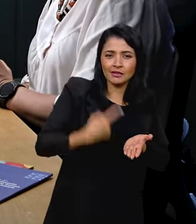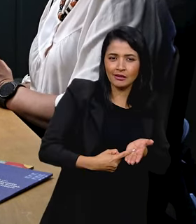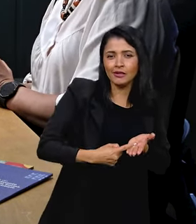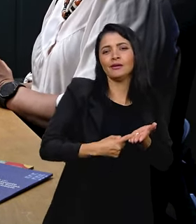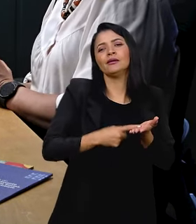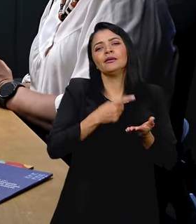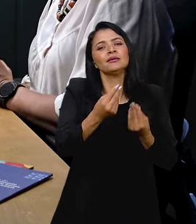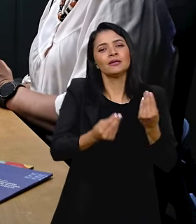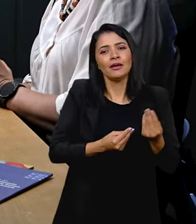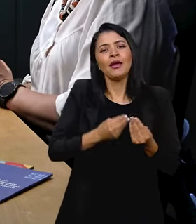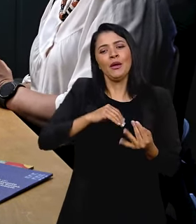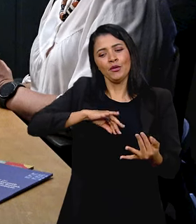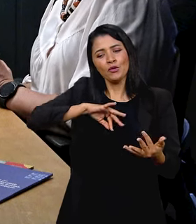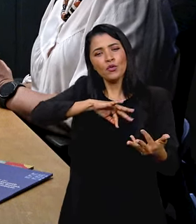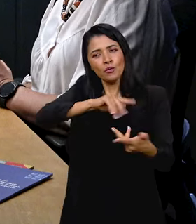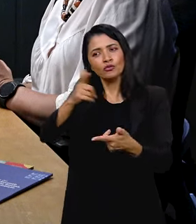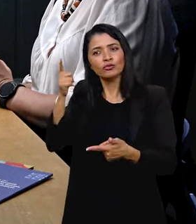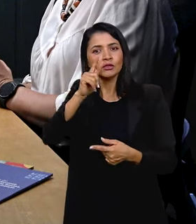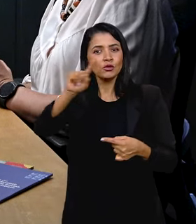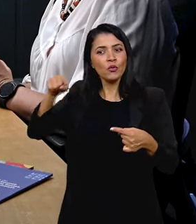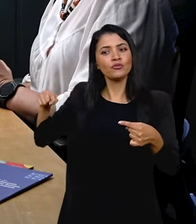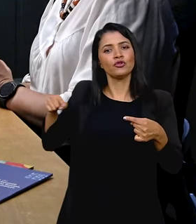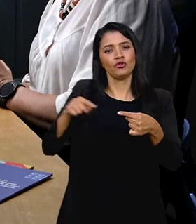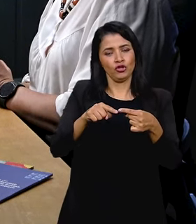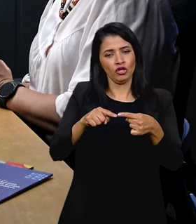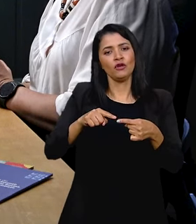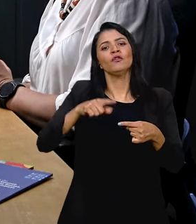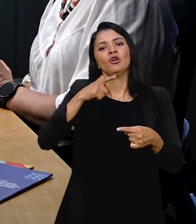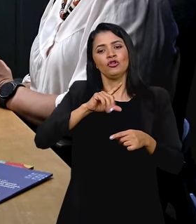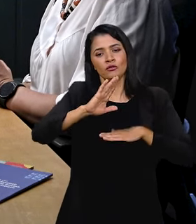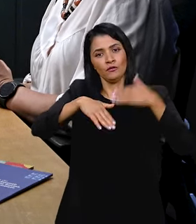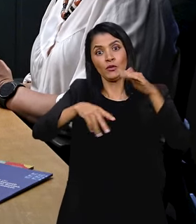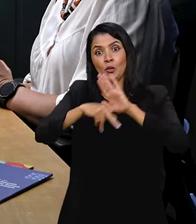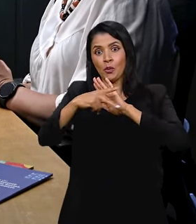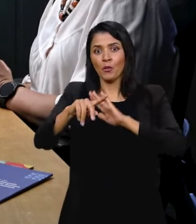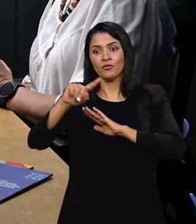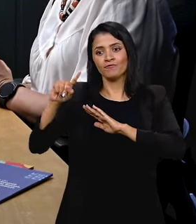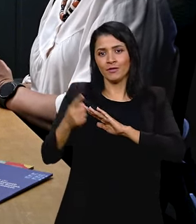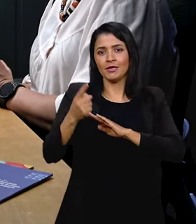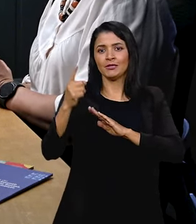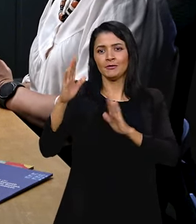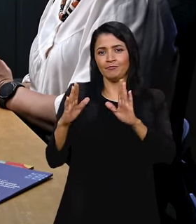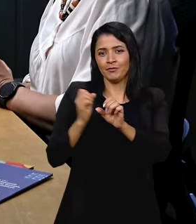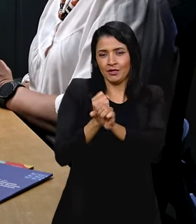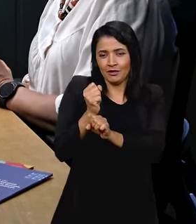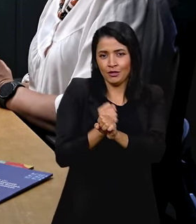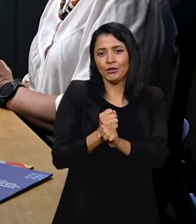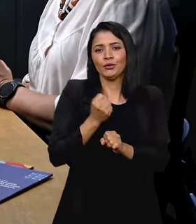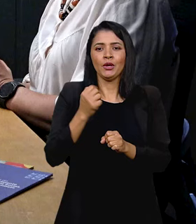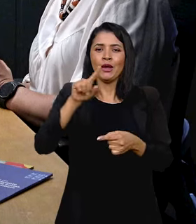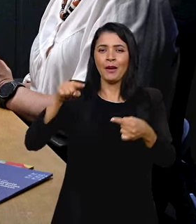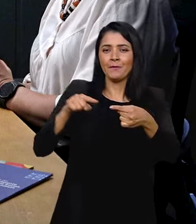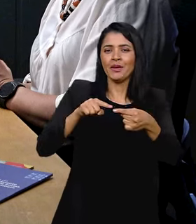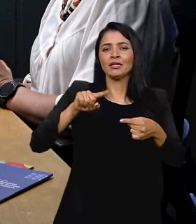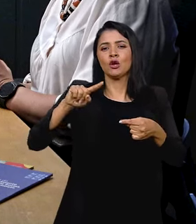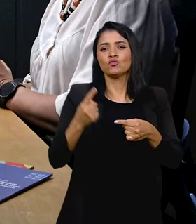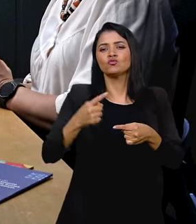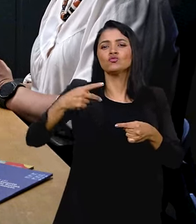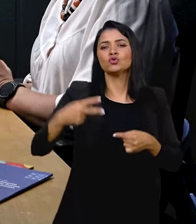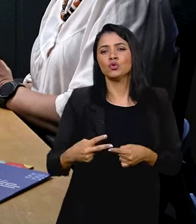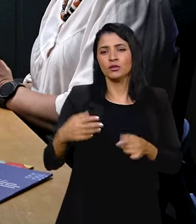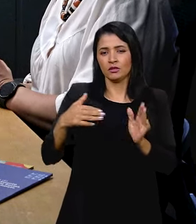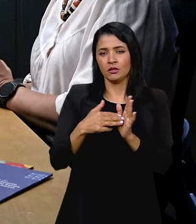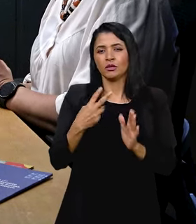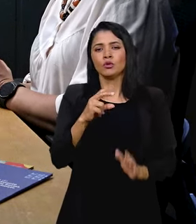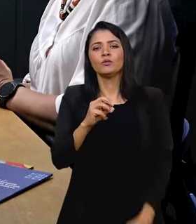né consequentemente pro mundo poder alcançar os objetivos de de desenvolvimento do milênio ah Mais especificamente as metas 1 e